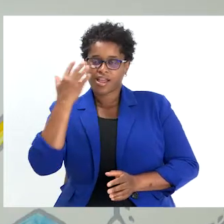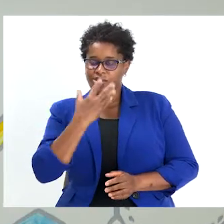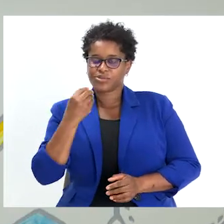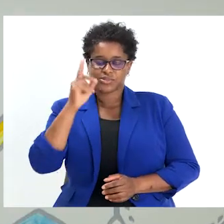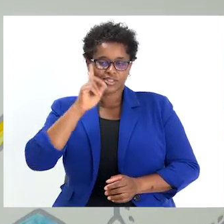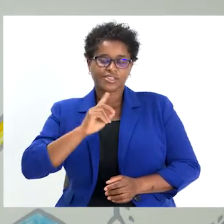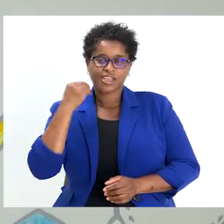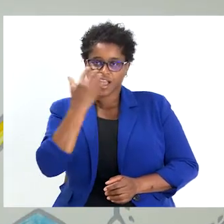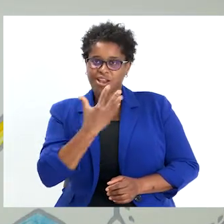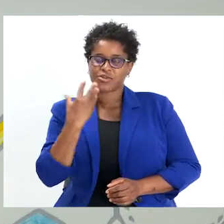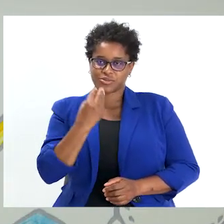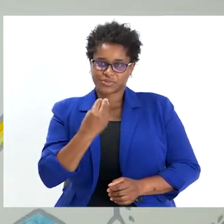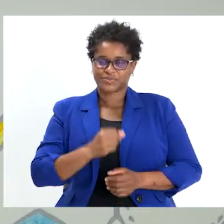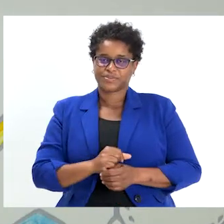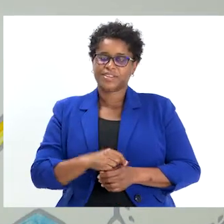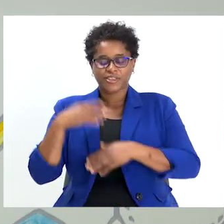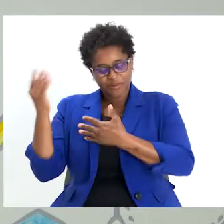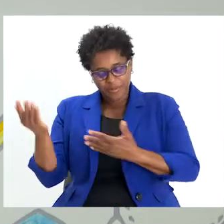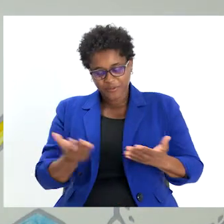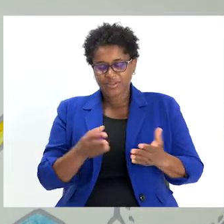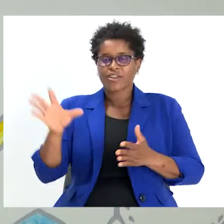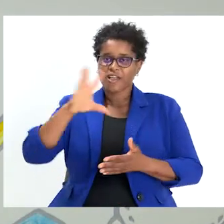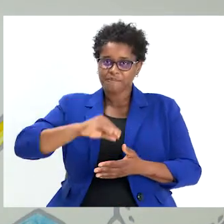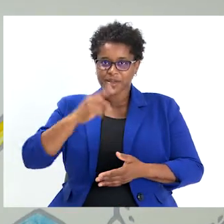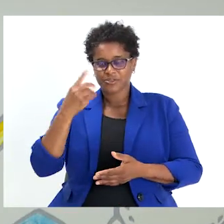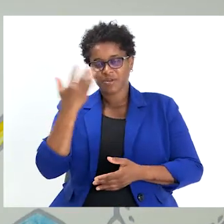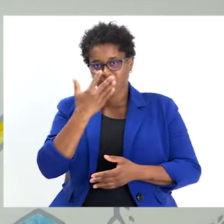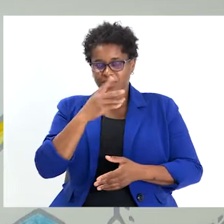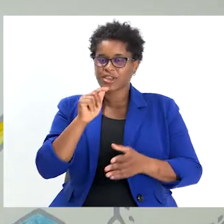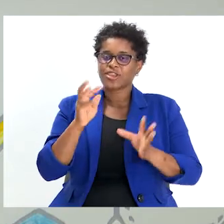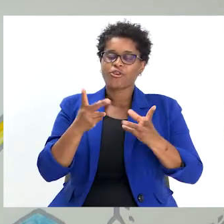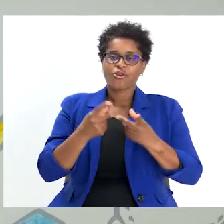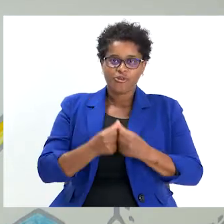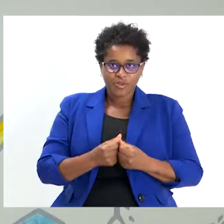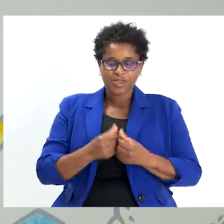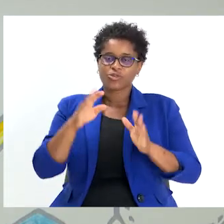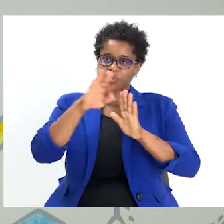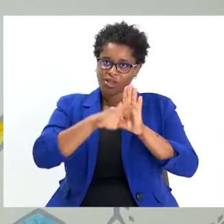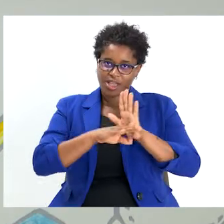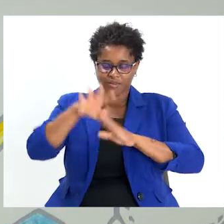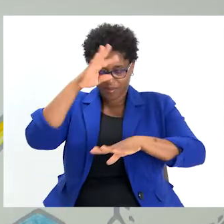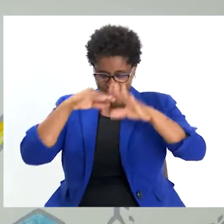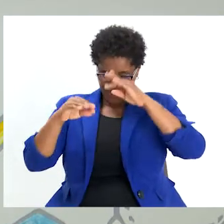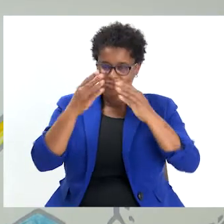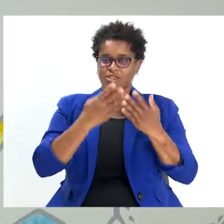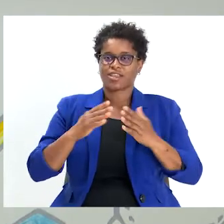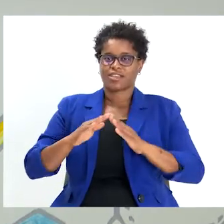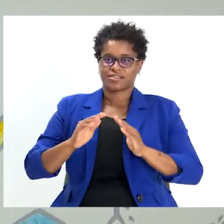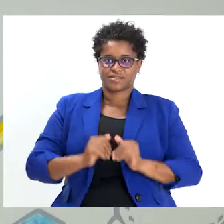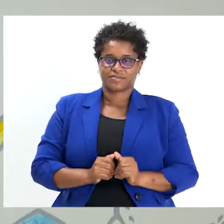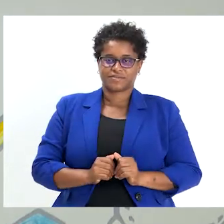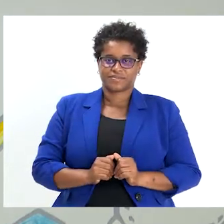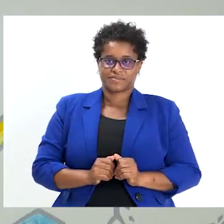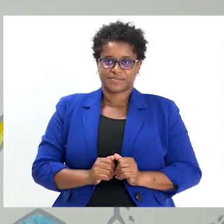alunos e alunas, sejam bem-vindos a mais uma aula de economia no programa Aprender e Estudar em